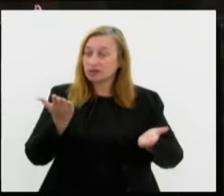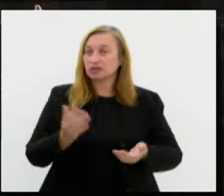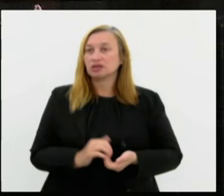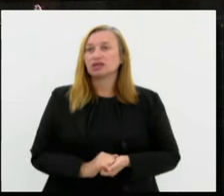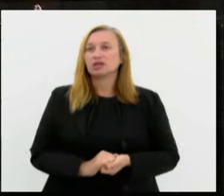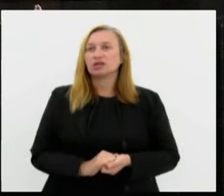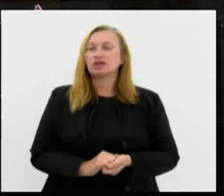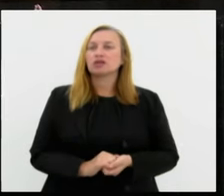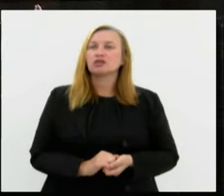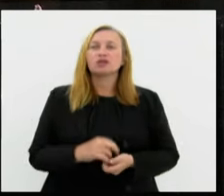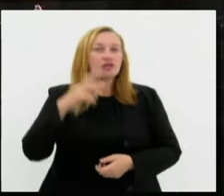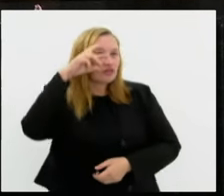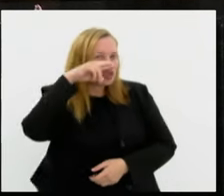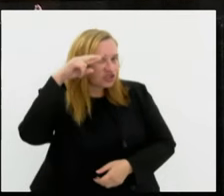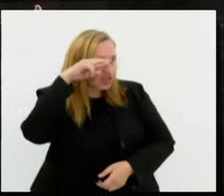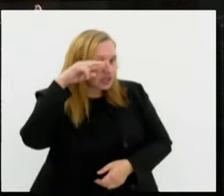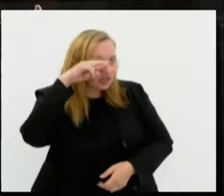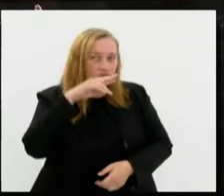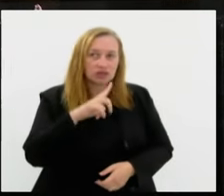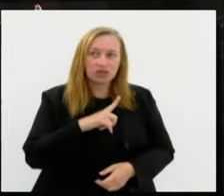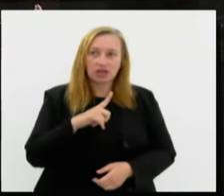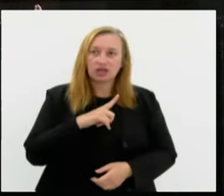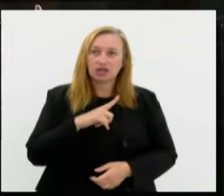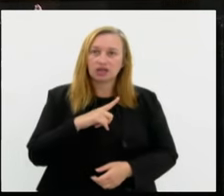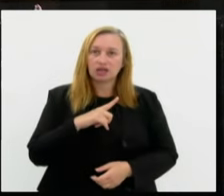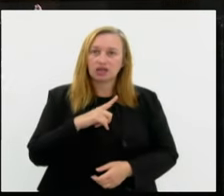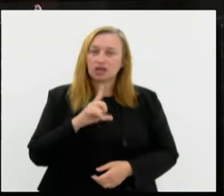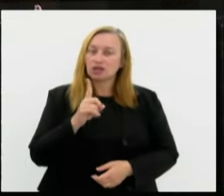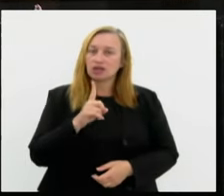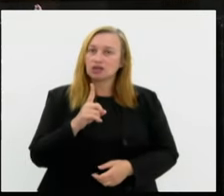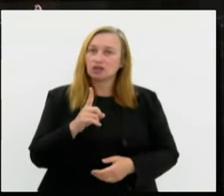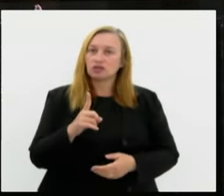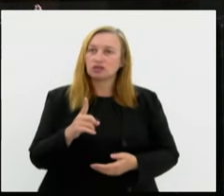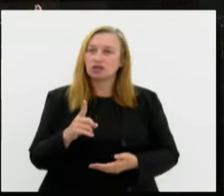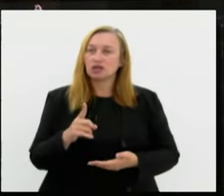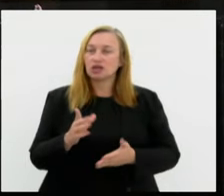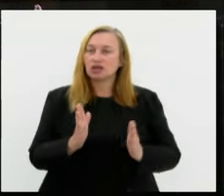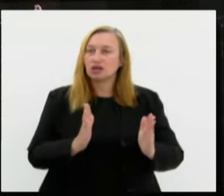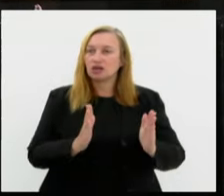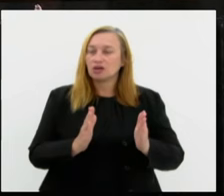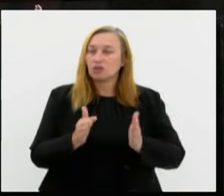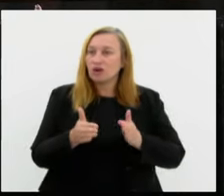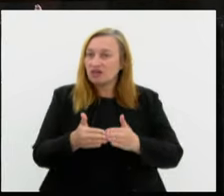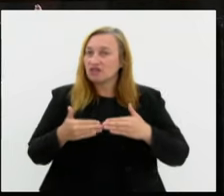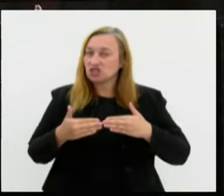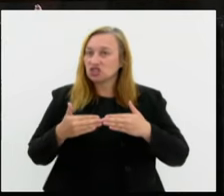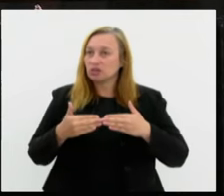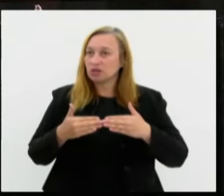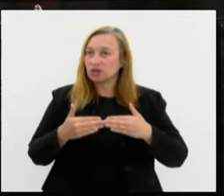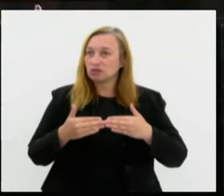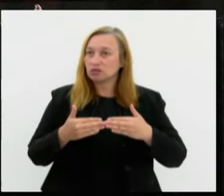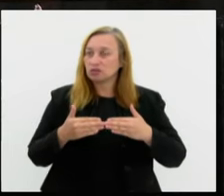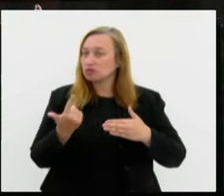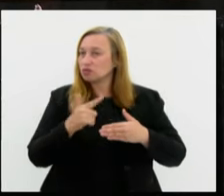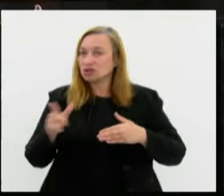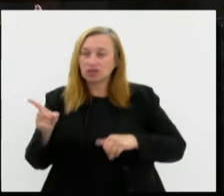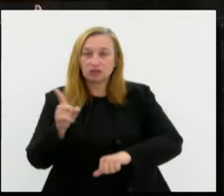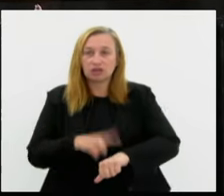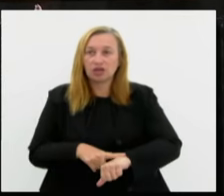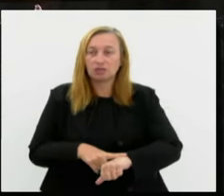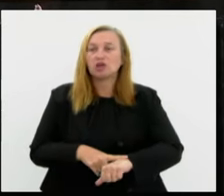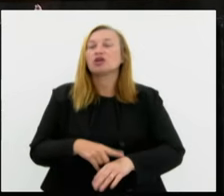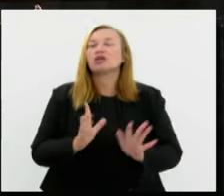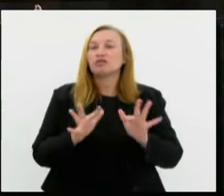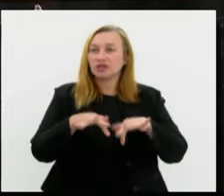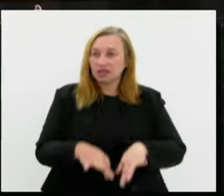garantir a investigação e não ter uma cassação branca do mandato concluir, da deputada. Por favor, deputado. E concluir e agradeço